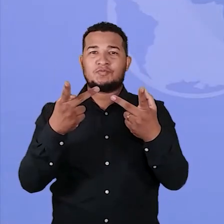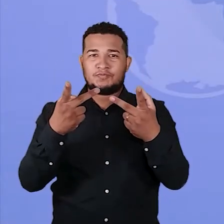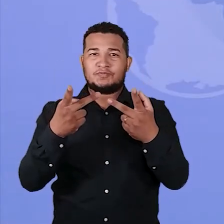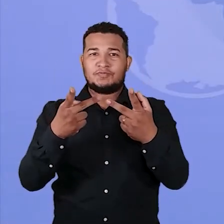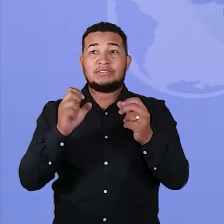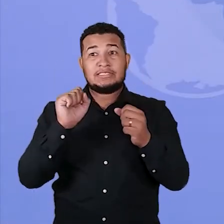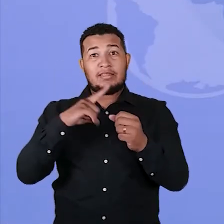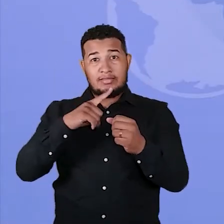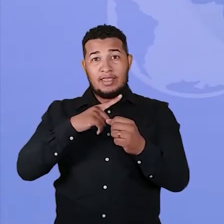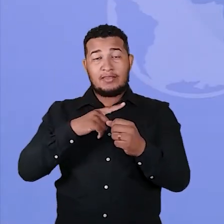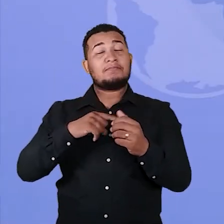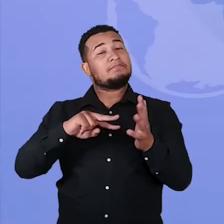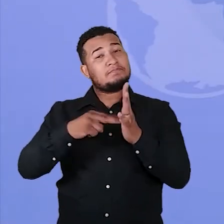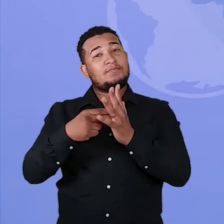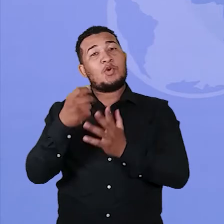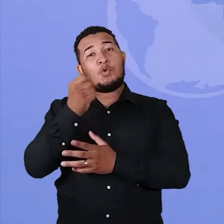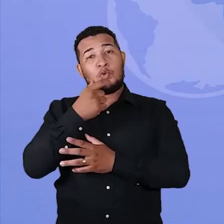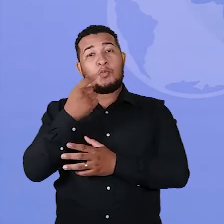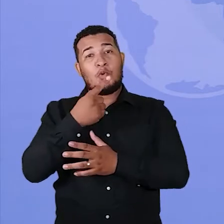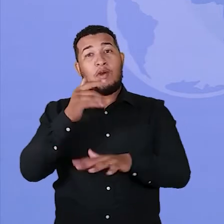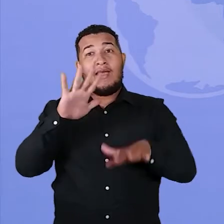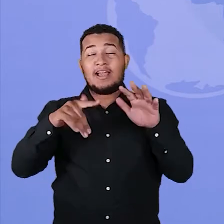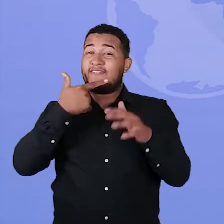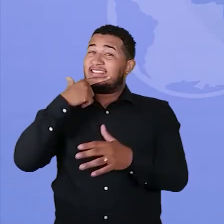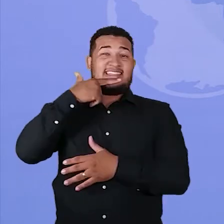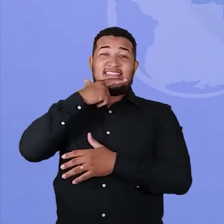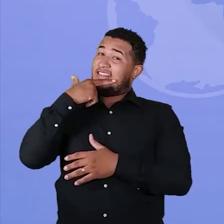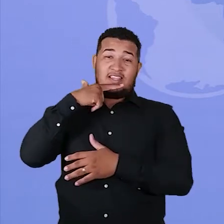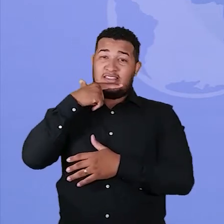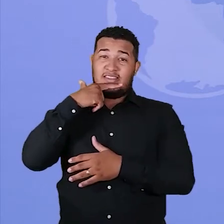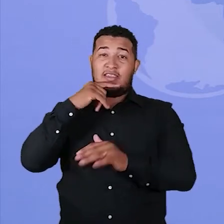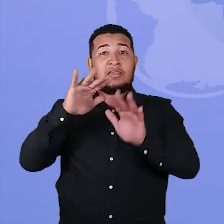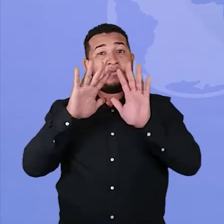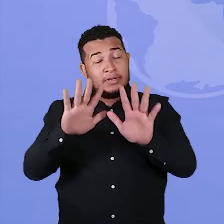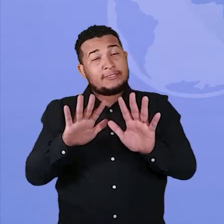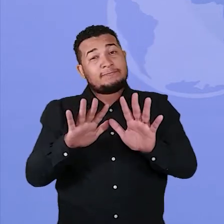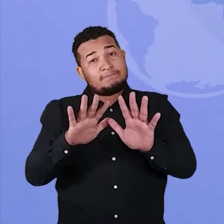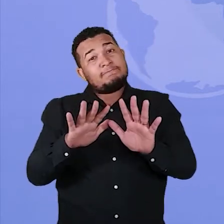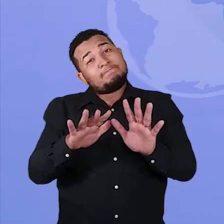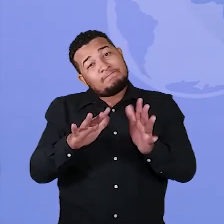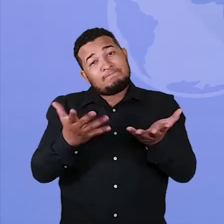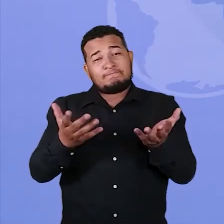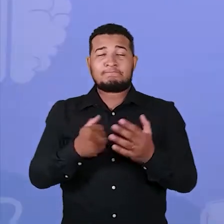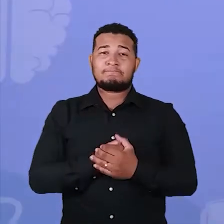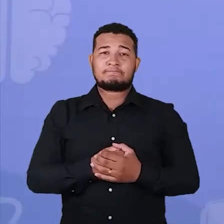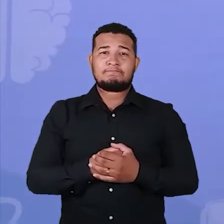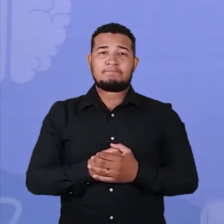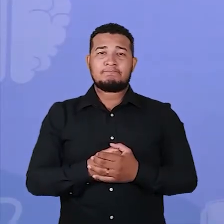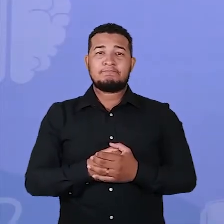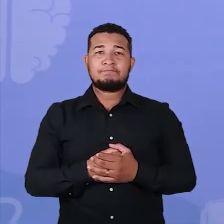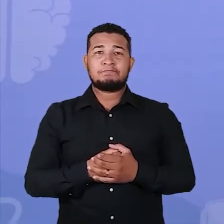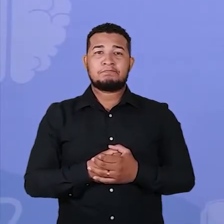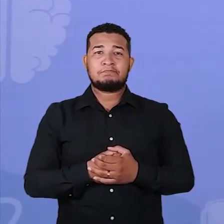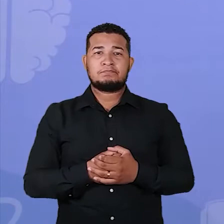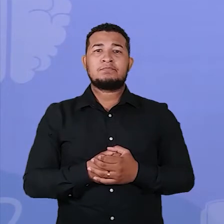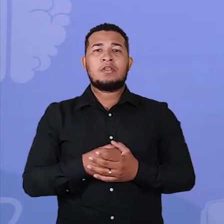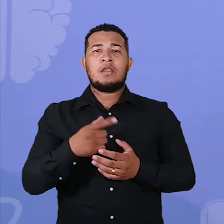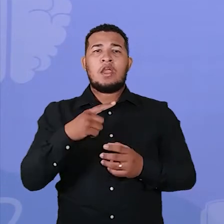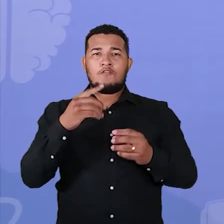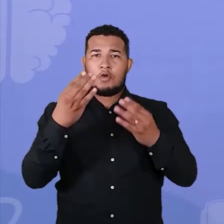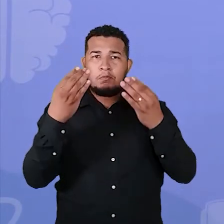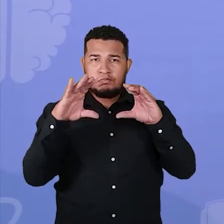existe isso, existe humor. Ainda que você não esteja rindo aí de doer a barriga. Eu vou passar aqui